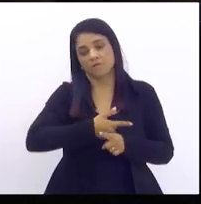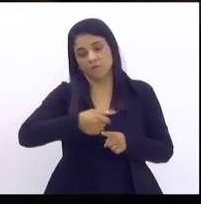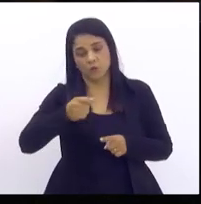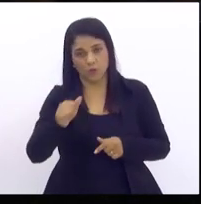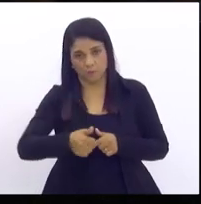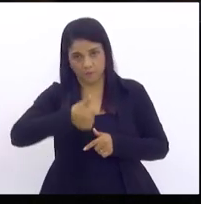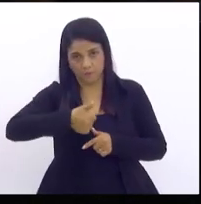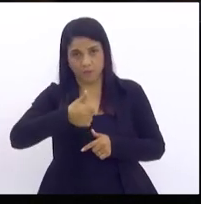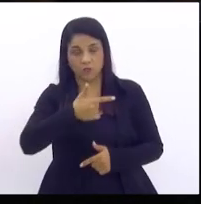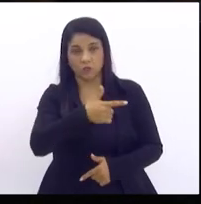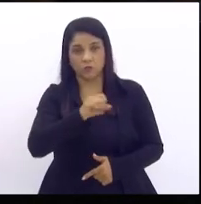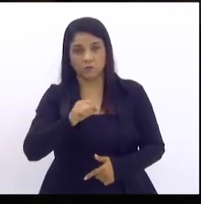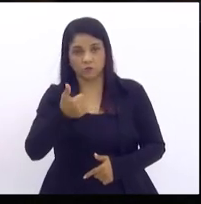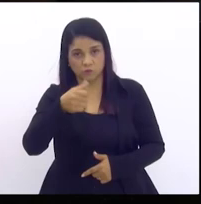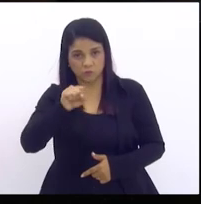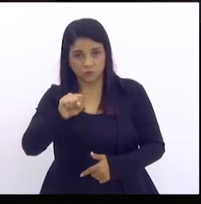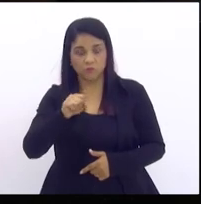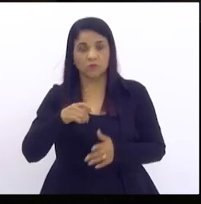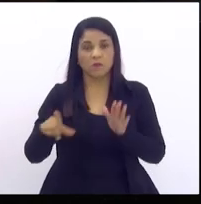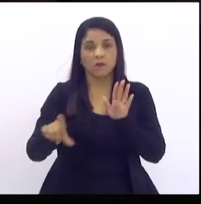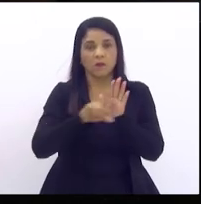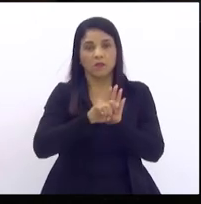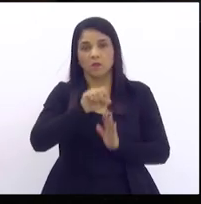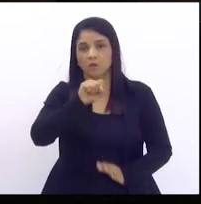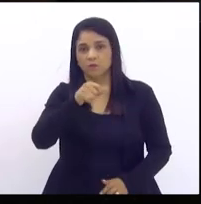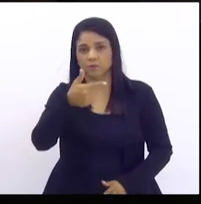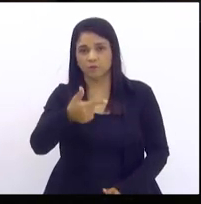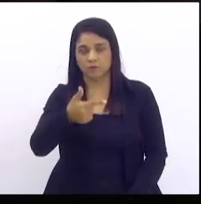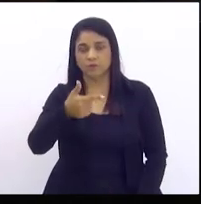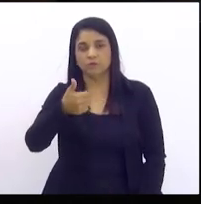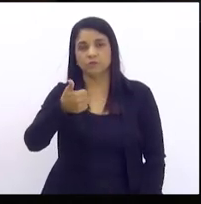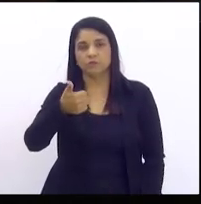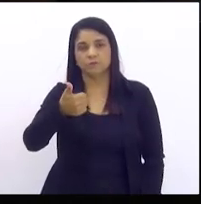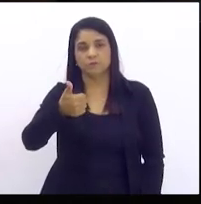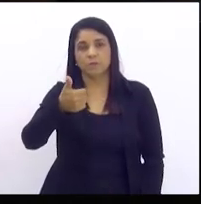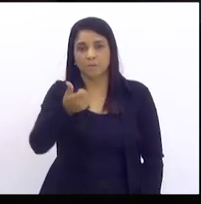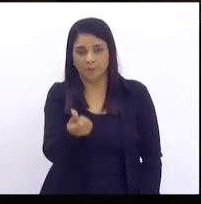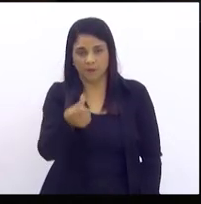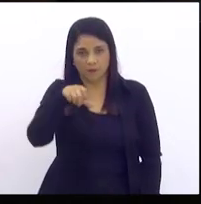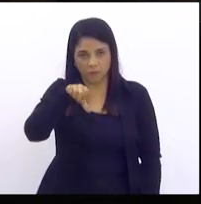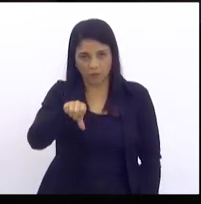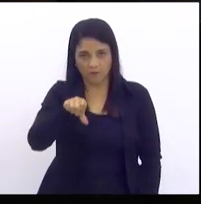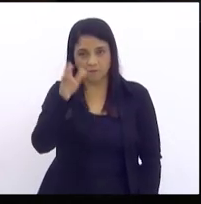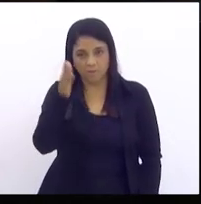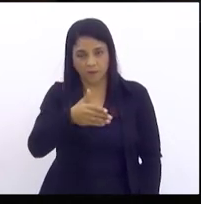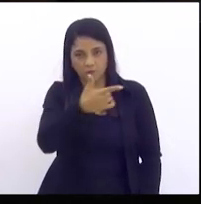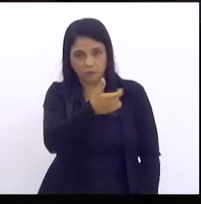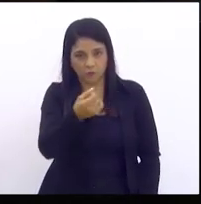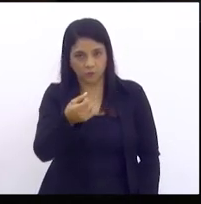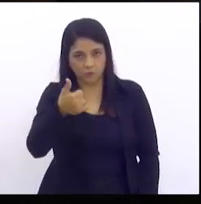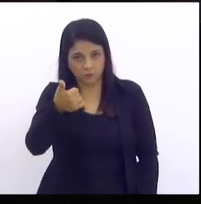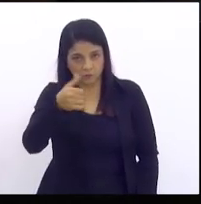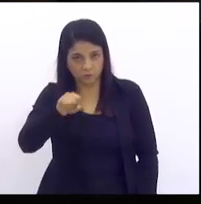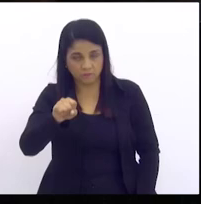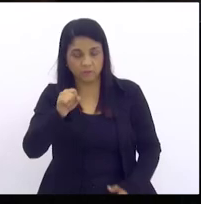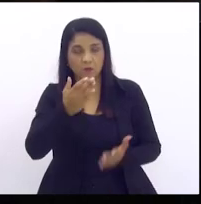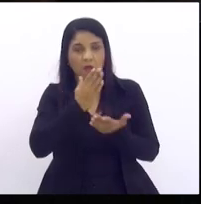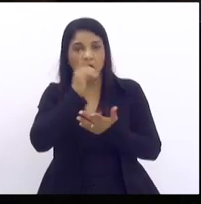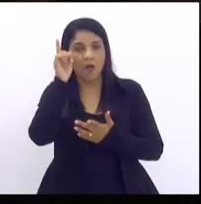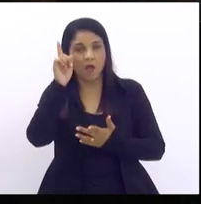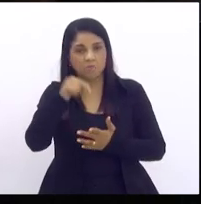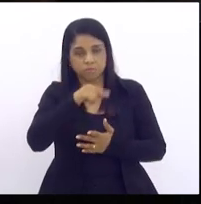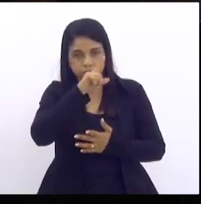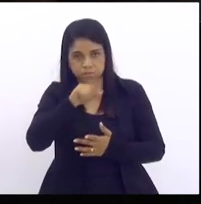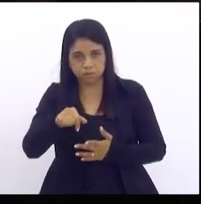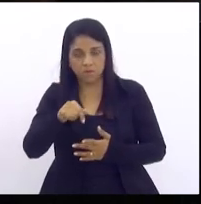Lei 8.269 de 18, que é a lei que acabava com a vistoria anual